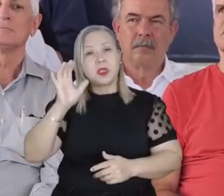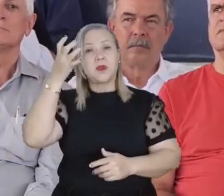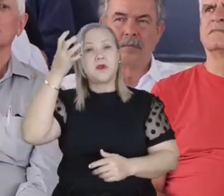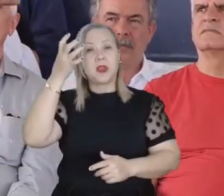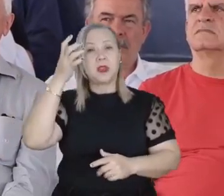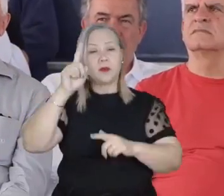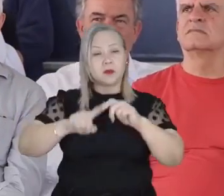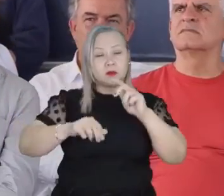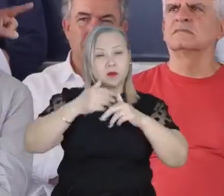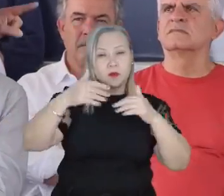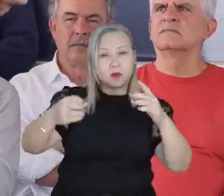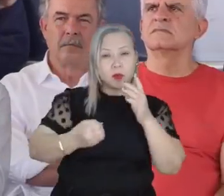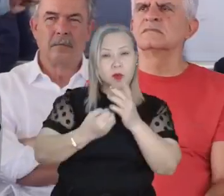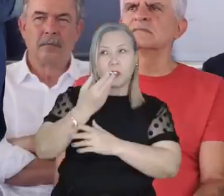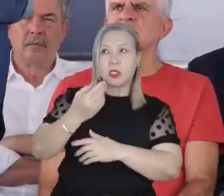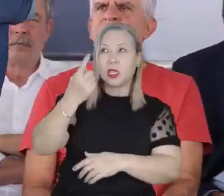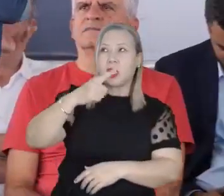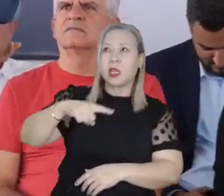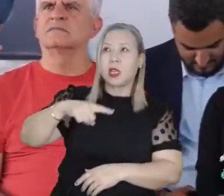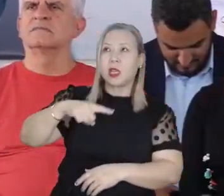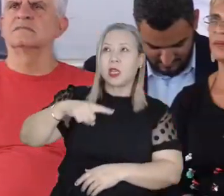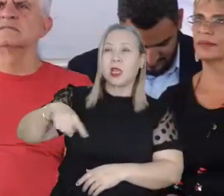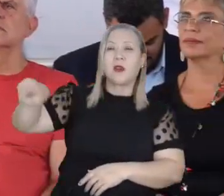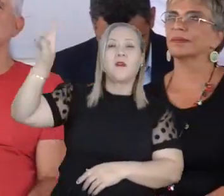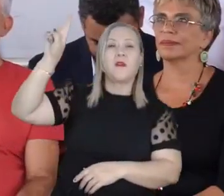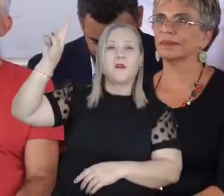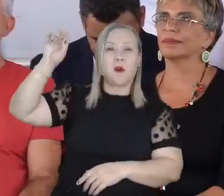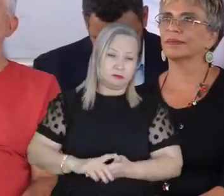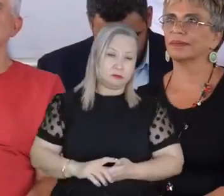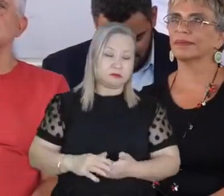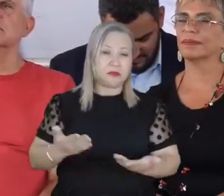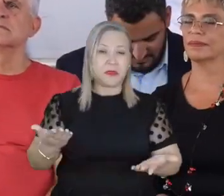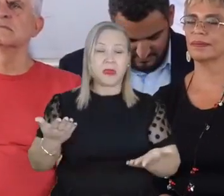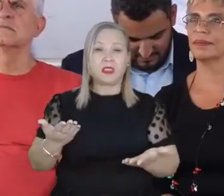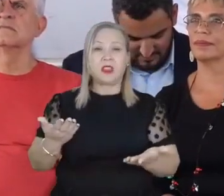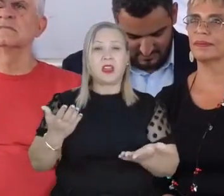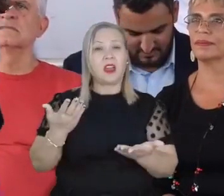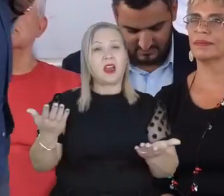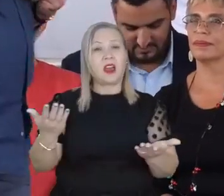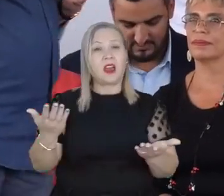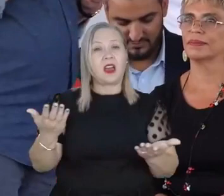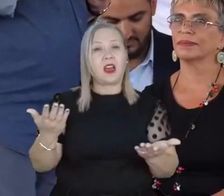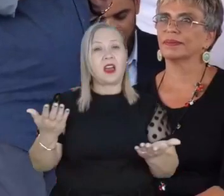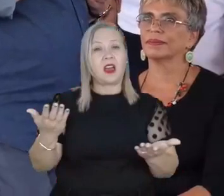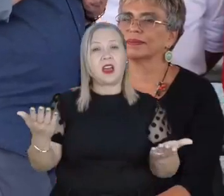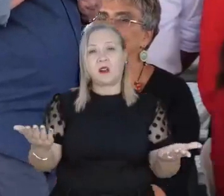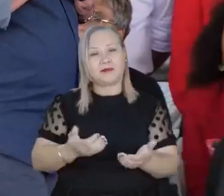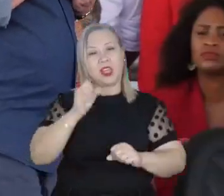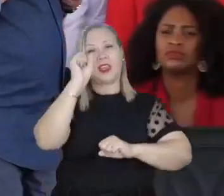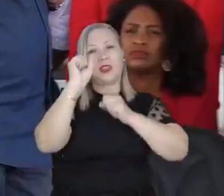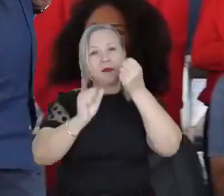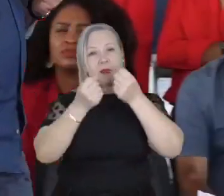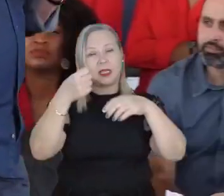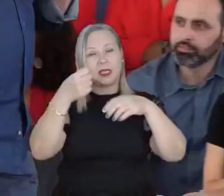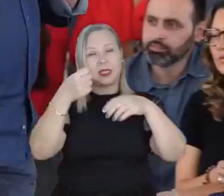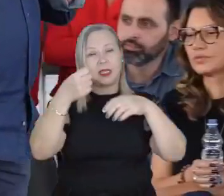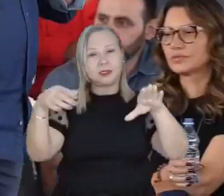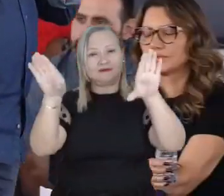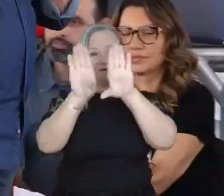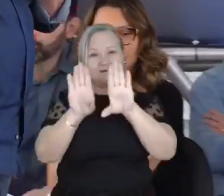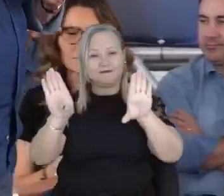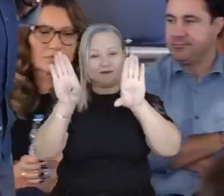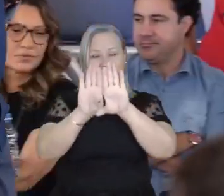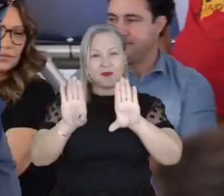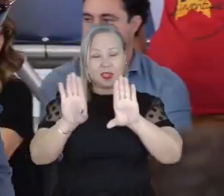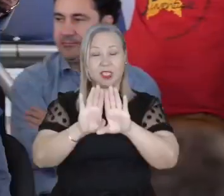com empresas fechando e dando férias porque não tem chips e não tem peça para montar os carros aqui no Brasil. Então, o que é